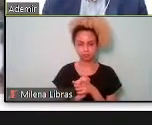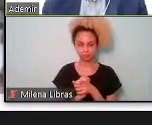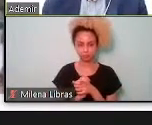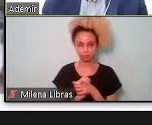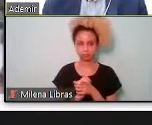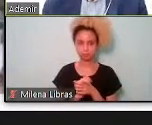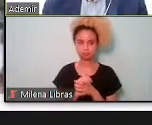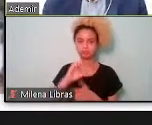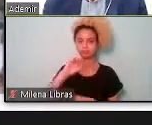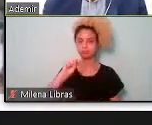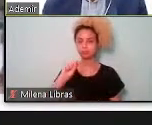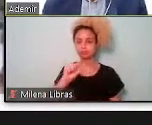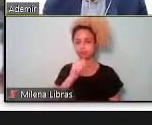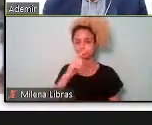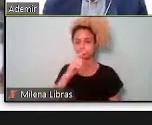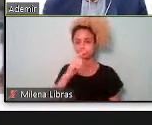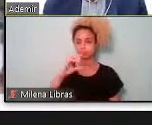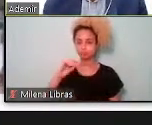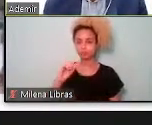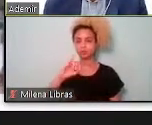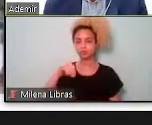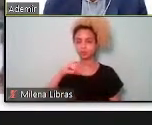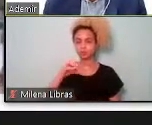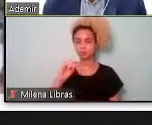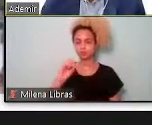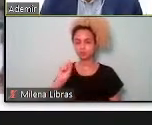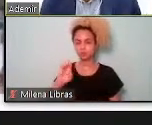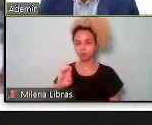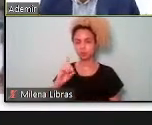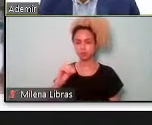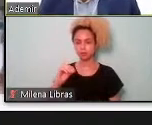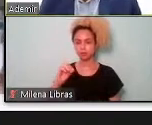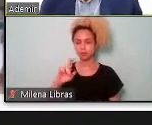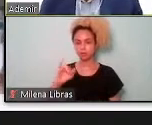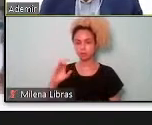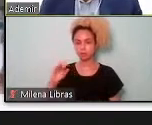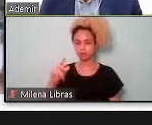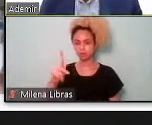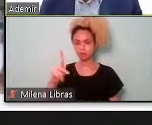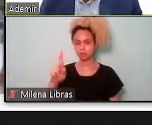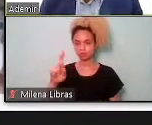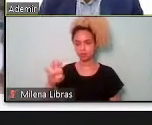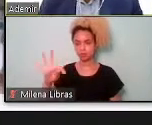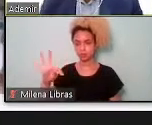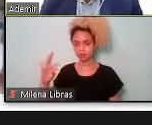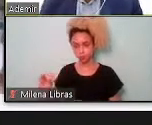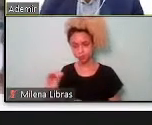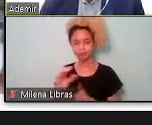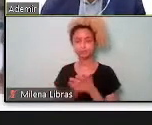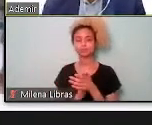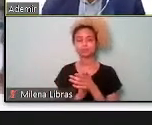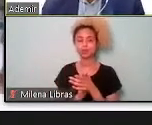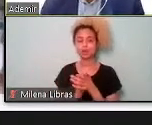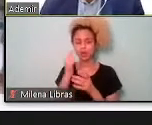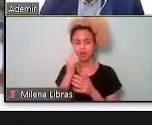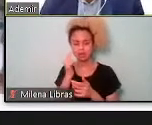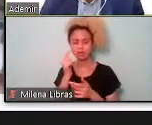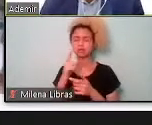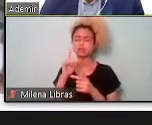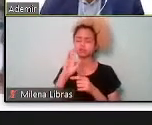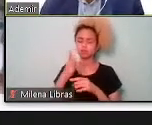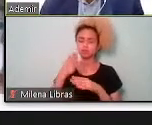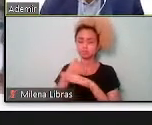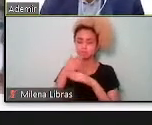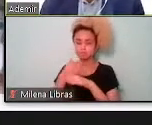Esse exemplo aí ficou bastante marcante, que deu muito trabalho. Eu participei de diversas comissões e grupos de trabalho